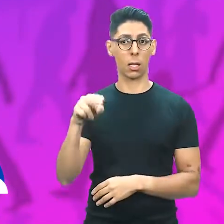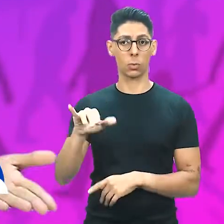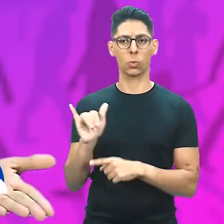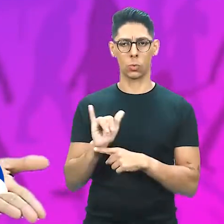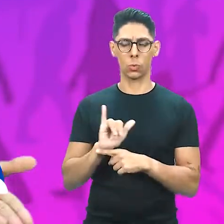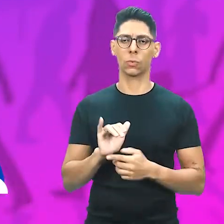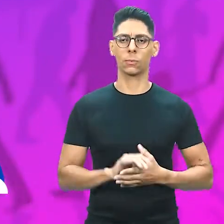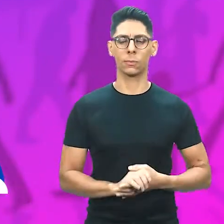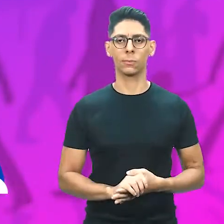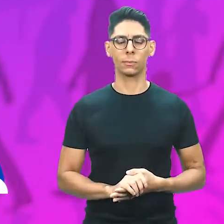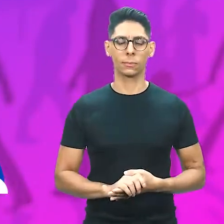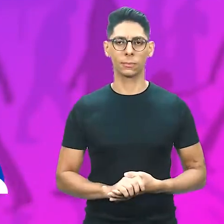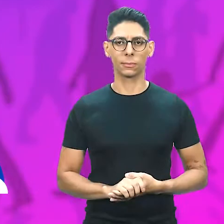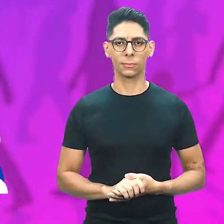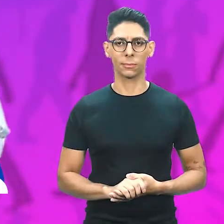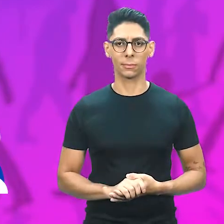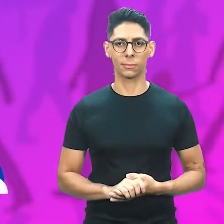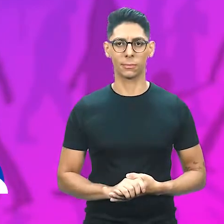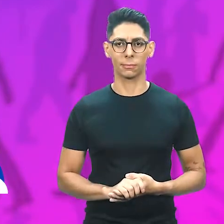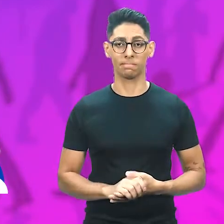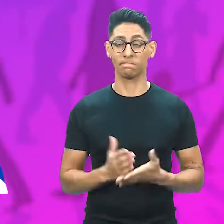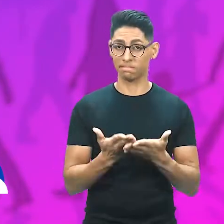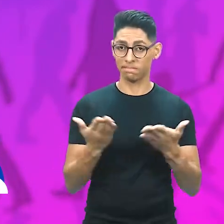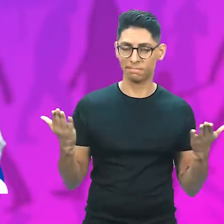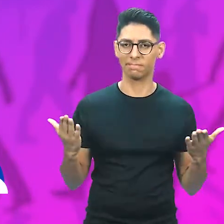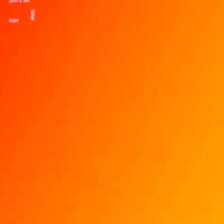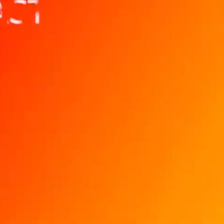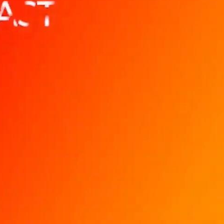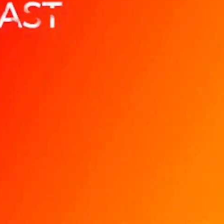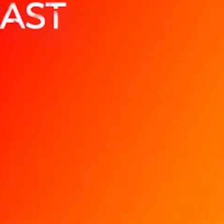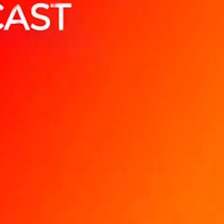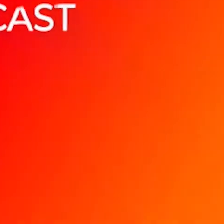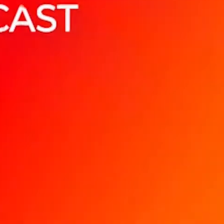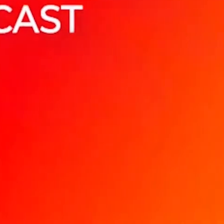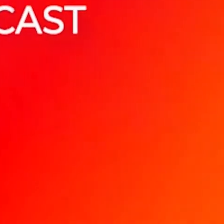acessos.net.br. Acessos, construindo caminhos para a inclusão.